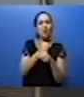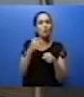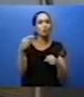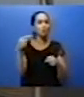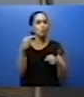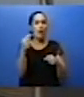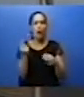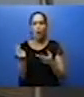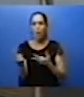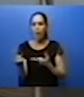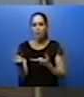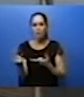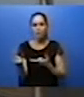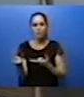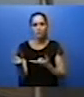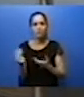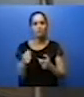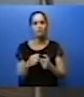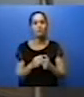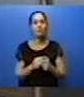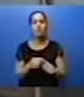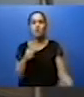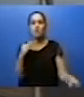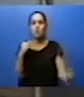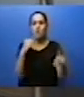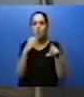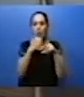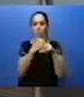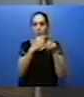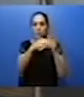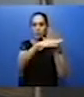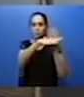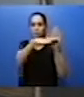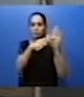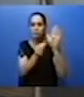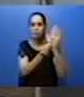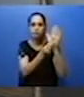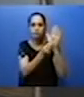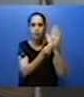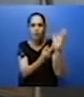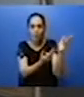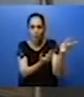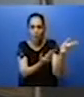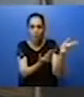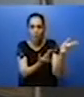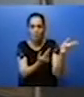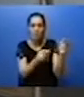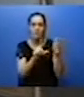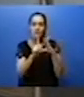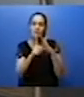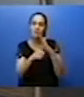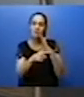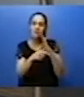acho um denominador comum o e opera com os numeradores